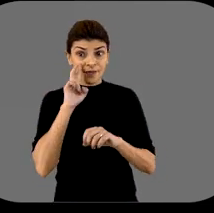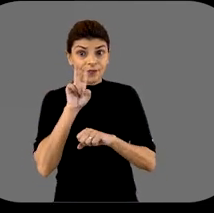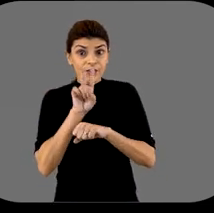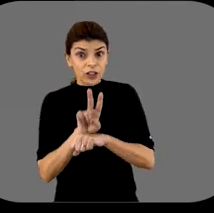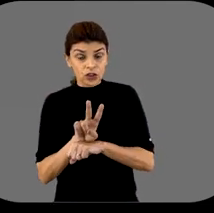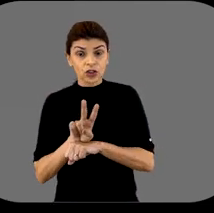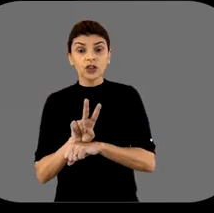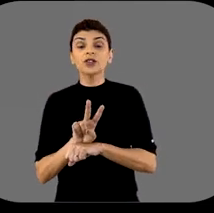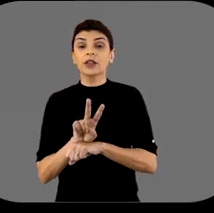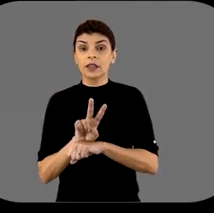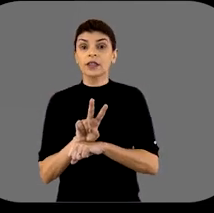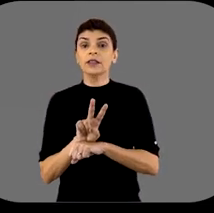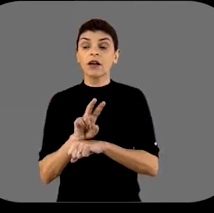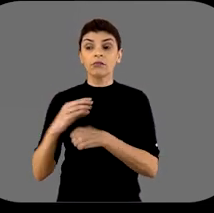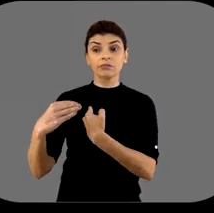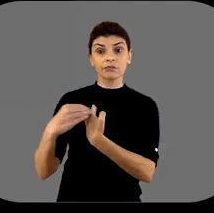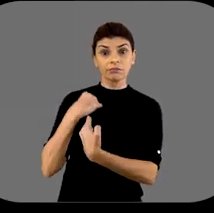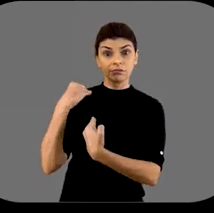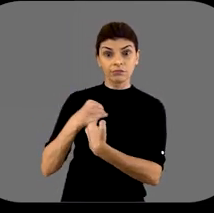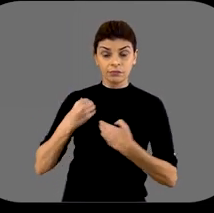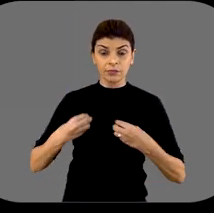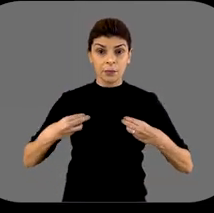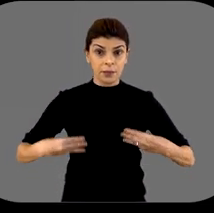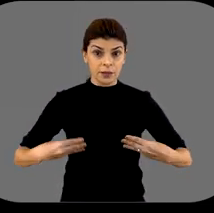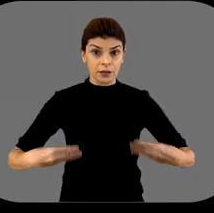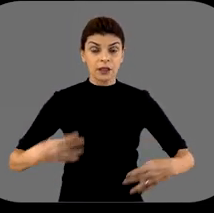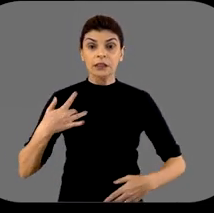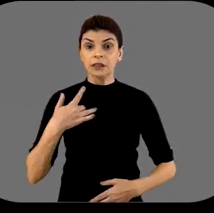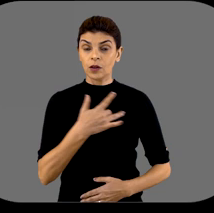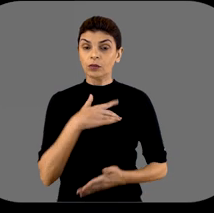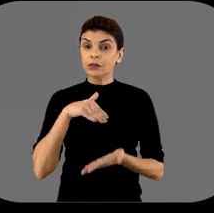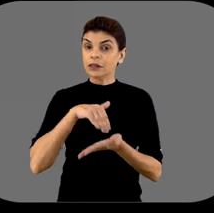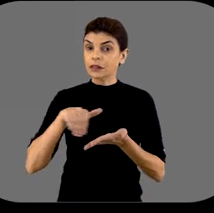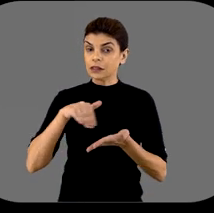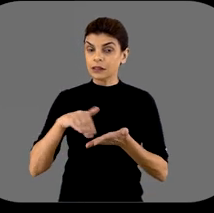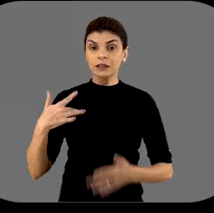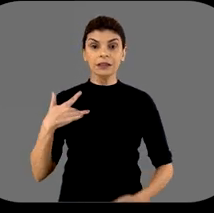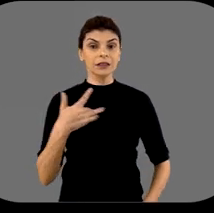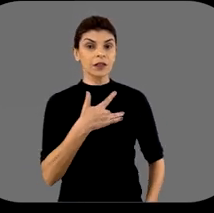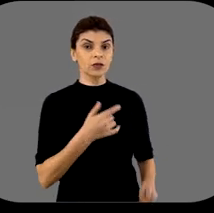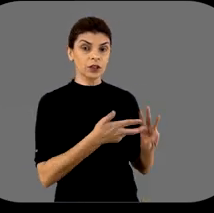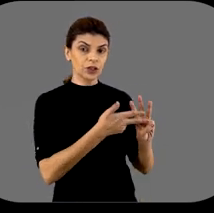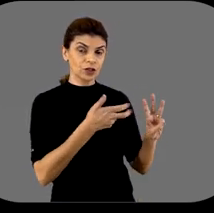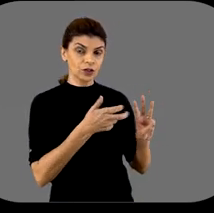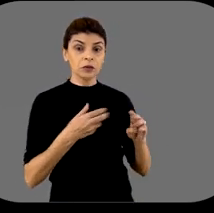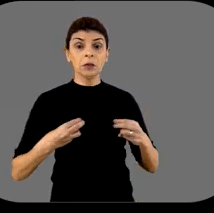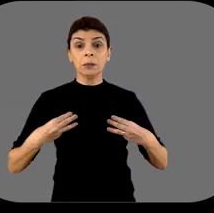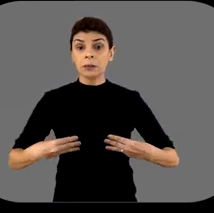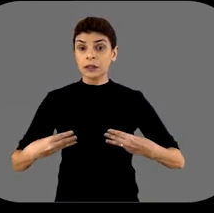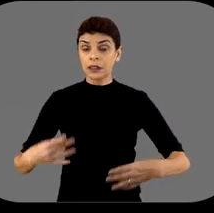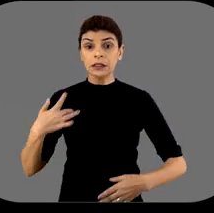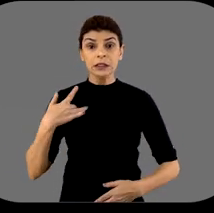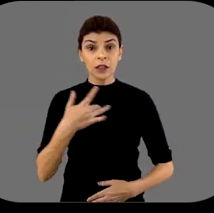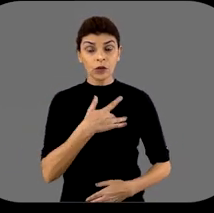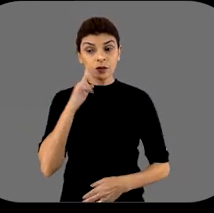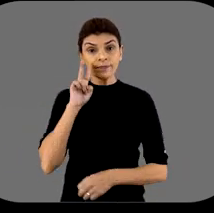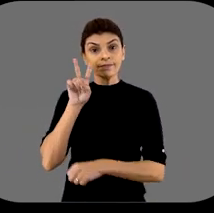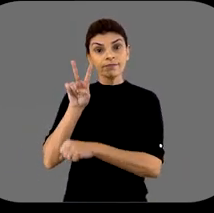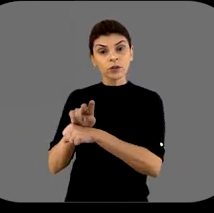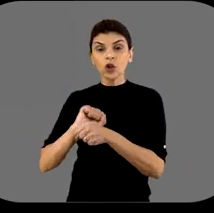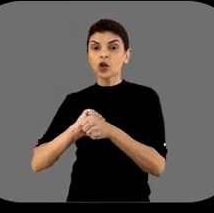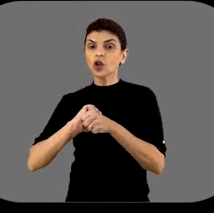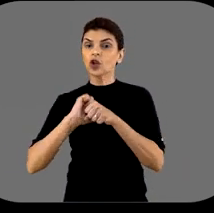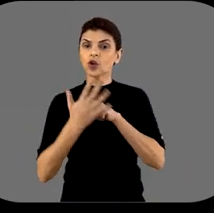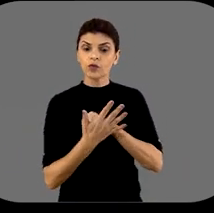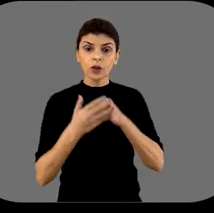vigilância, né, recomendadas pelo Ministério da Saúde, em particular a Secretaria de Saúde Indígena, do Ministério da Saúde, para a vigilância da